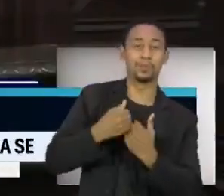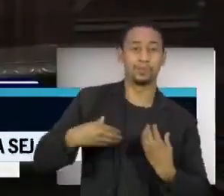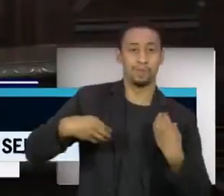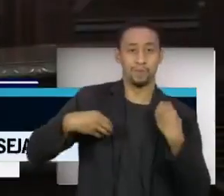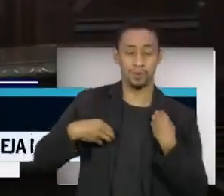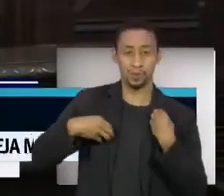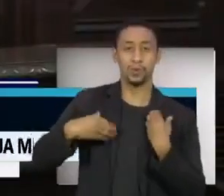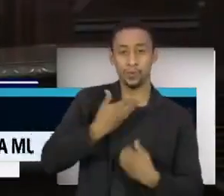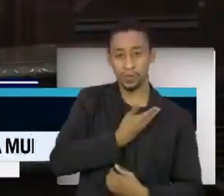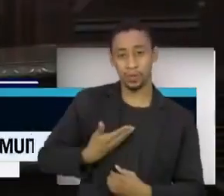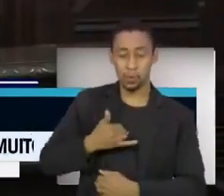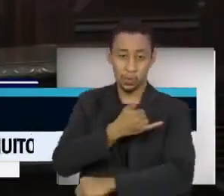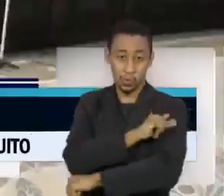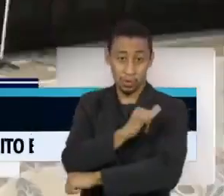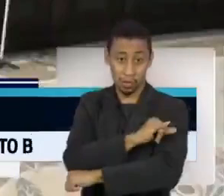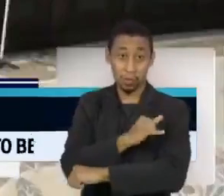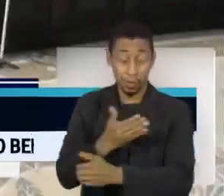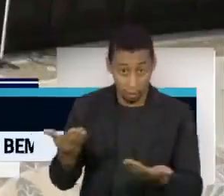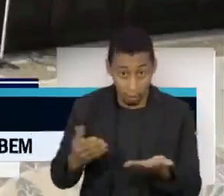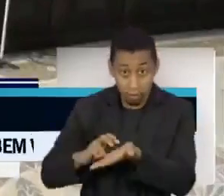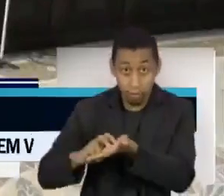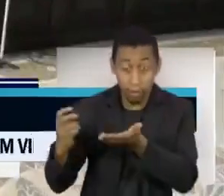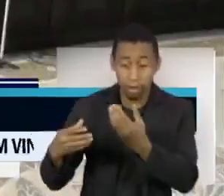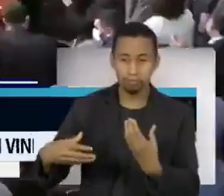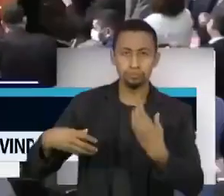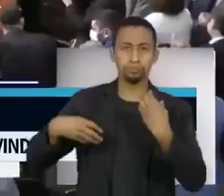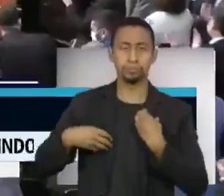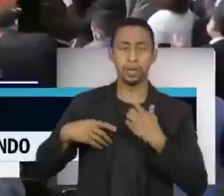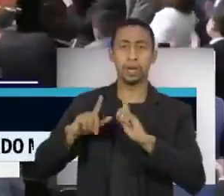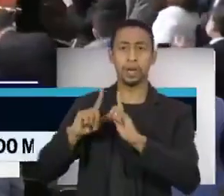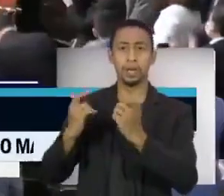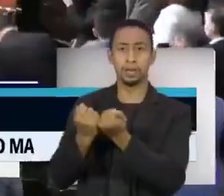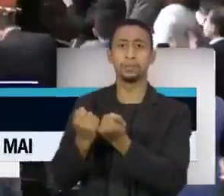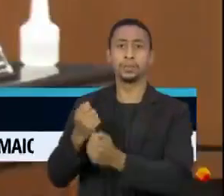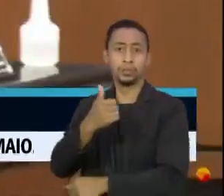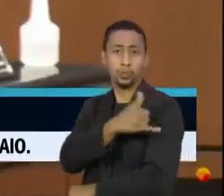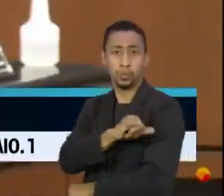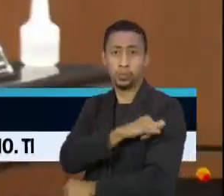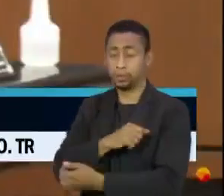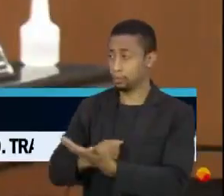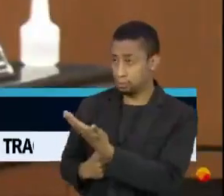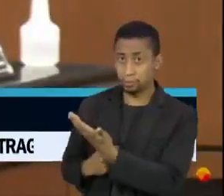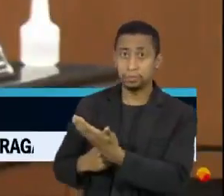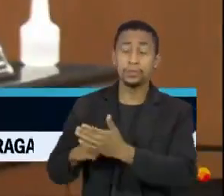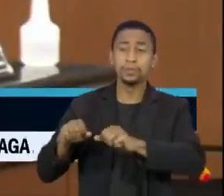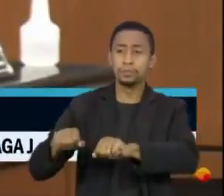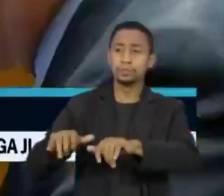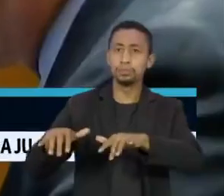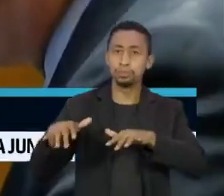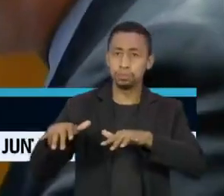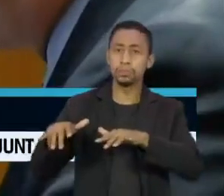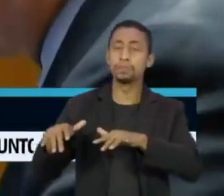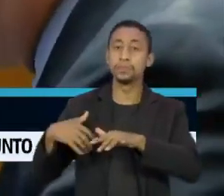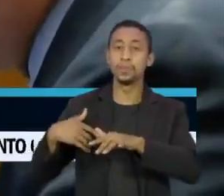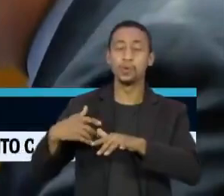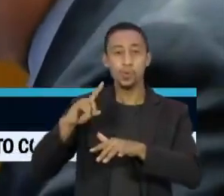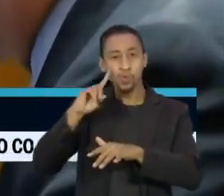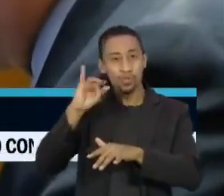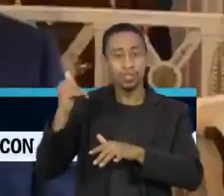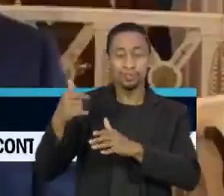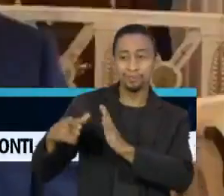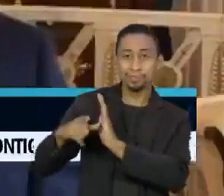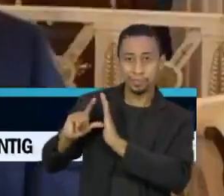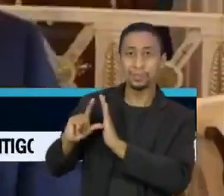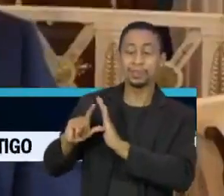comprometo. Castro tomou posse nesta manhã na Assembleia Legislativa do Rio de Janeiro. A cerimônia aconteceu um dia após o Tribunal Especial